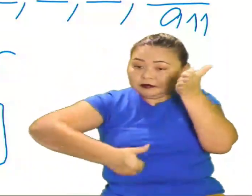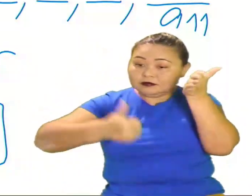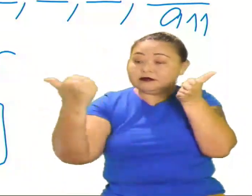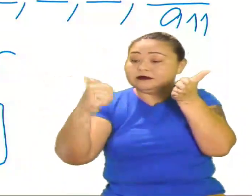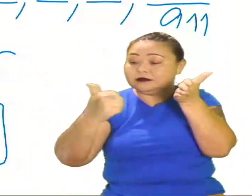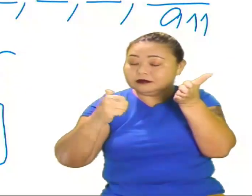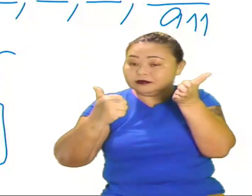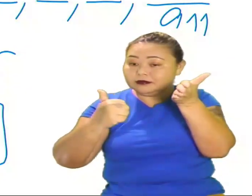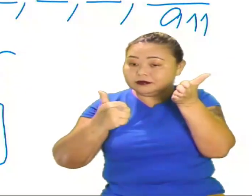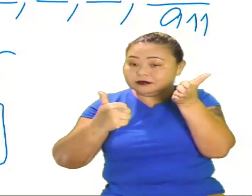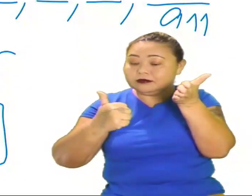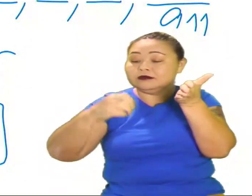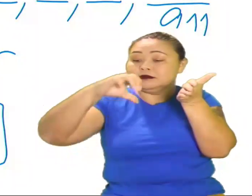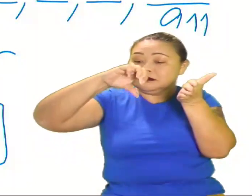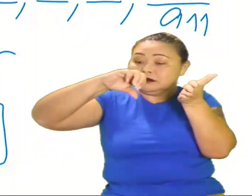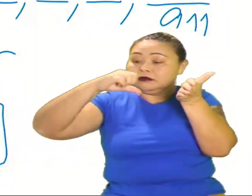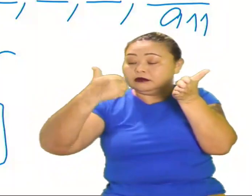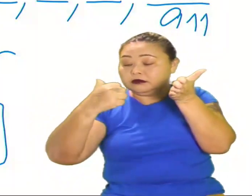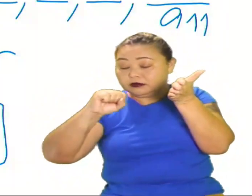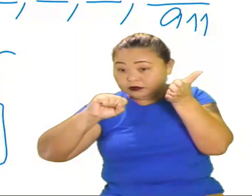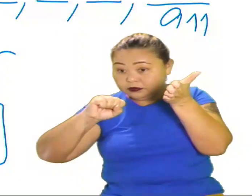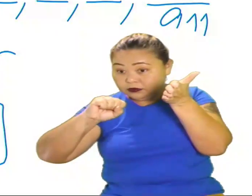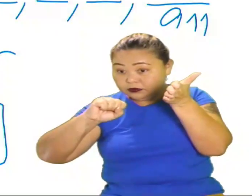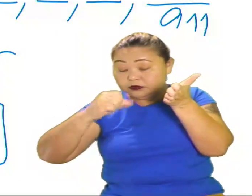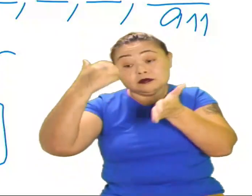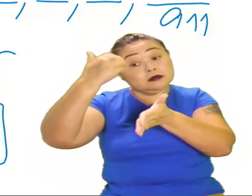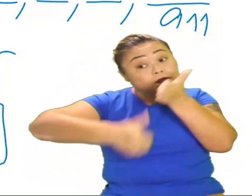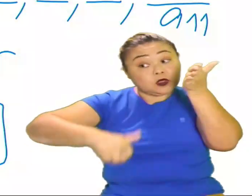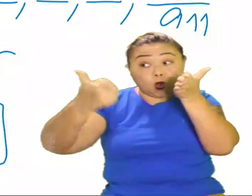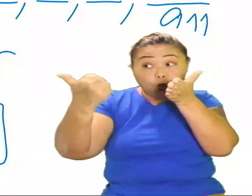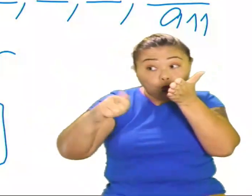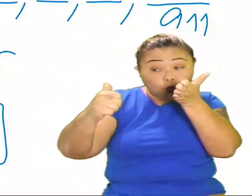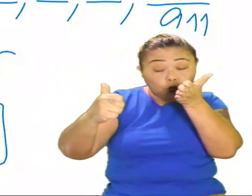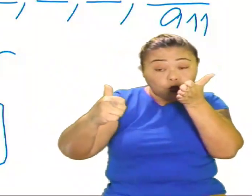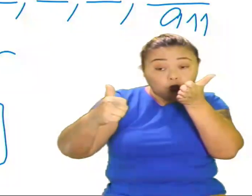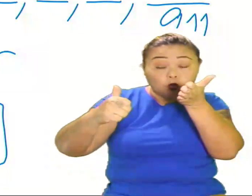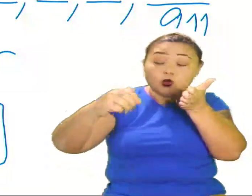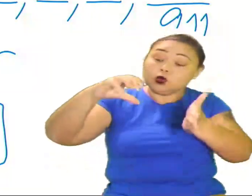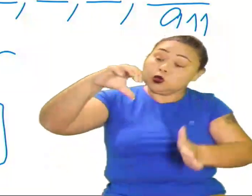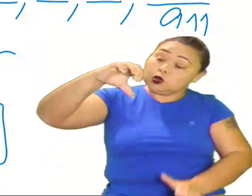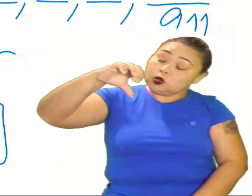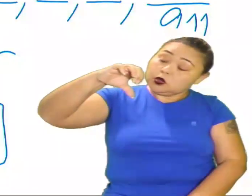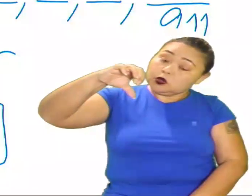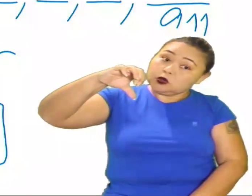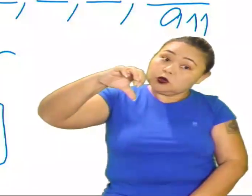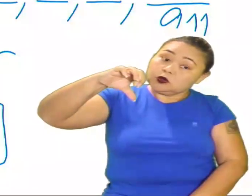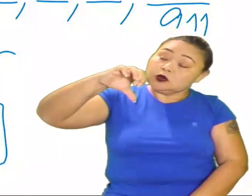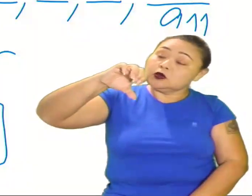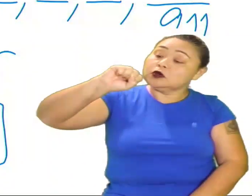menos 11. 98. 98, menos 11.